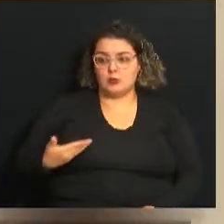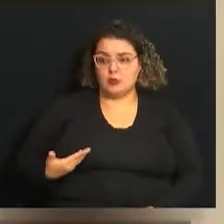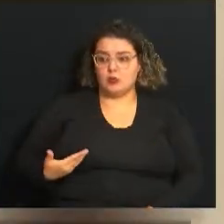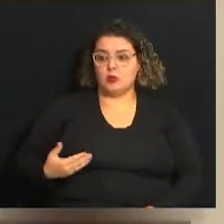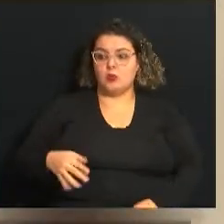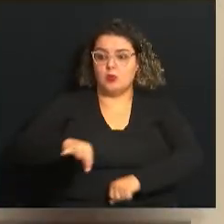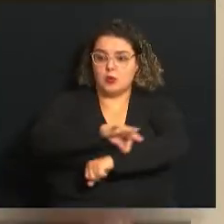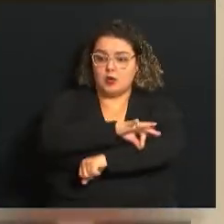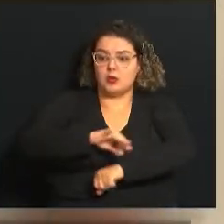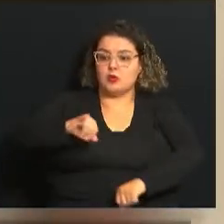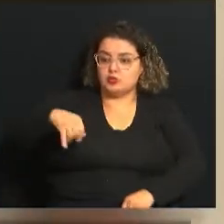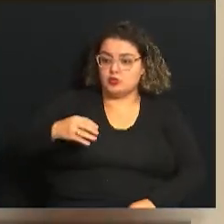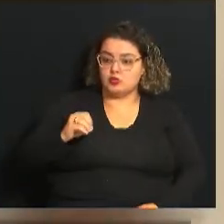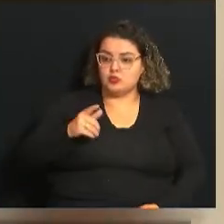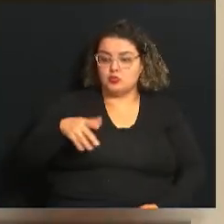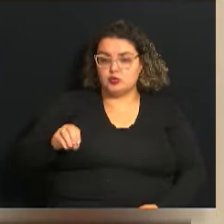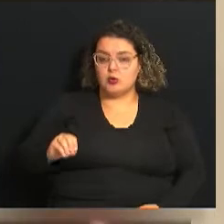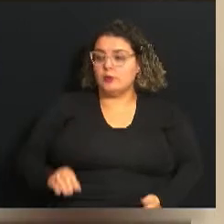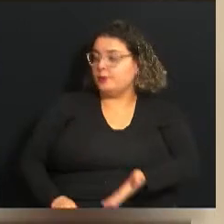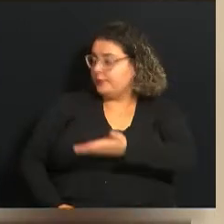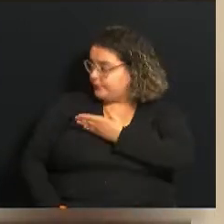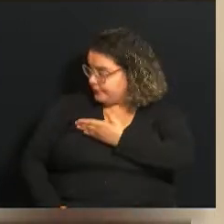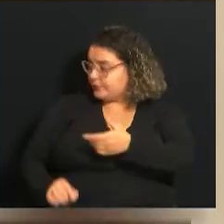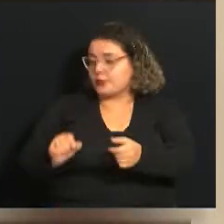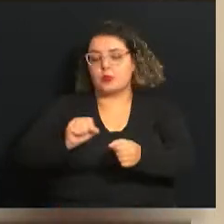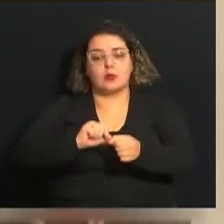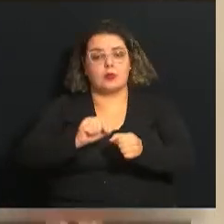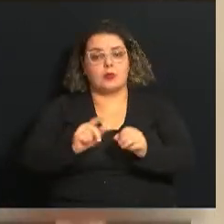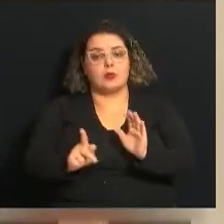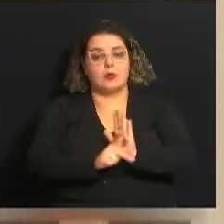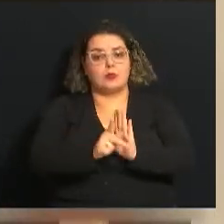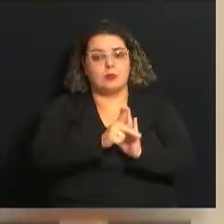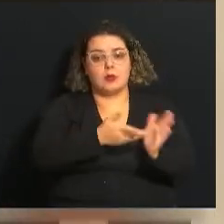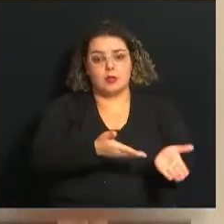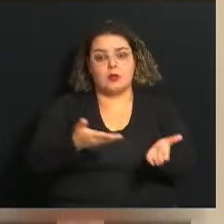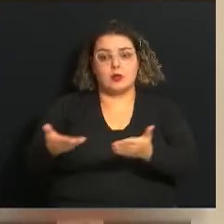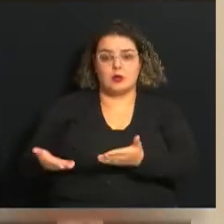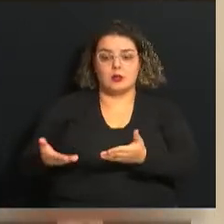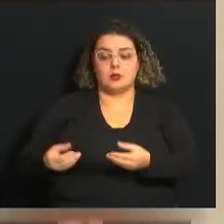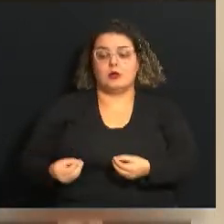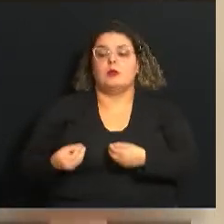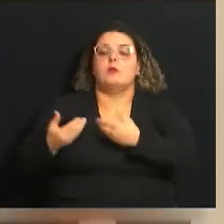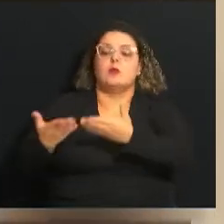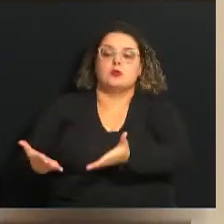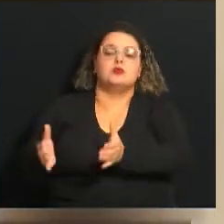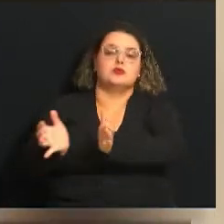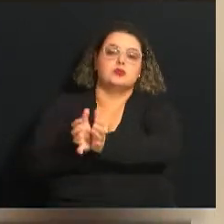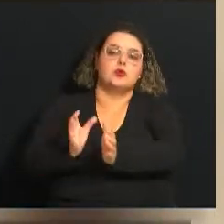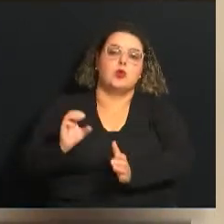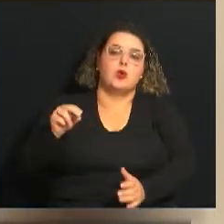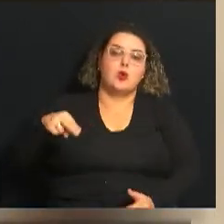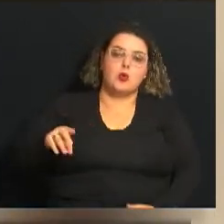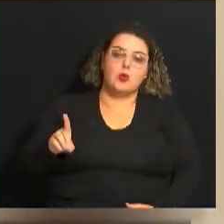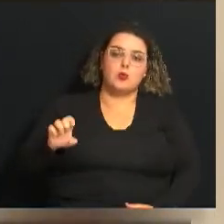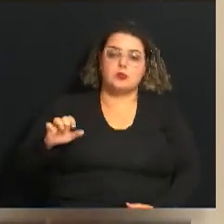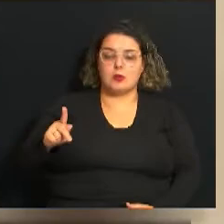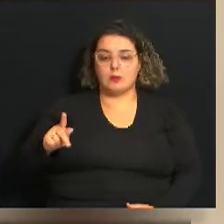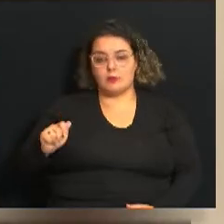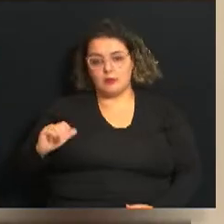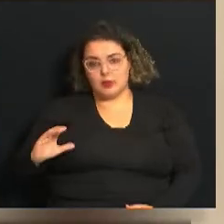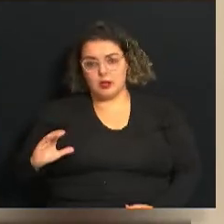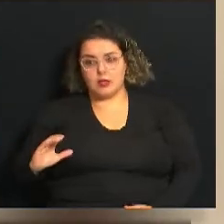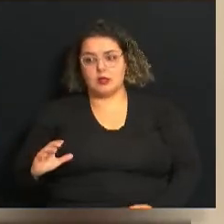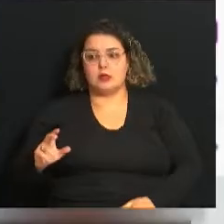arquiteto João Verde fez uma apresentação do projeto, foi apresentado ao CONDEPAC, o Conselho de Defesa do Patrimônio Cultural